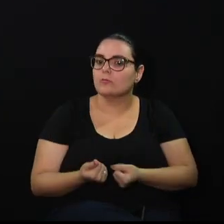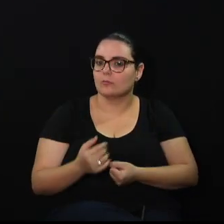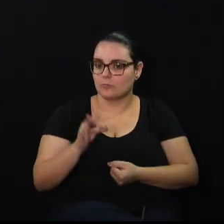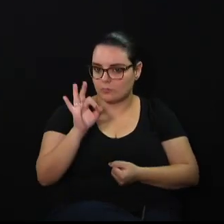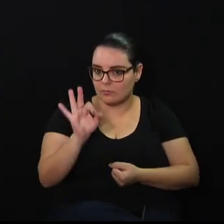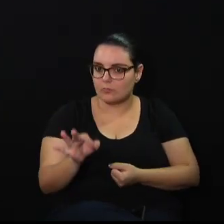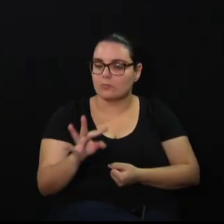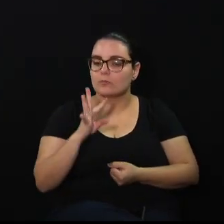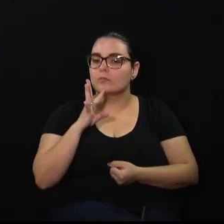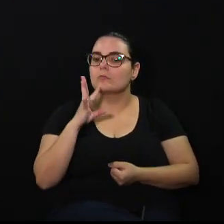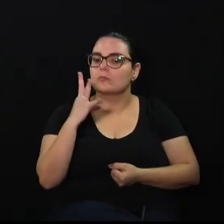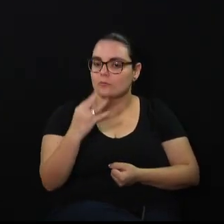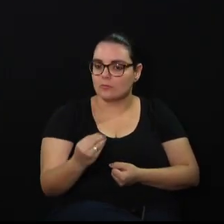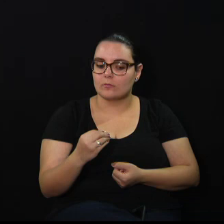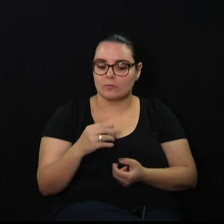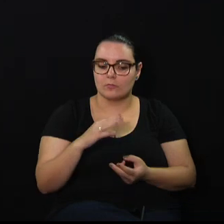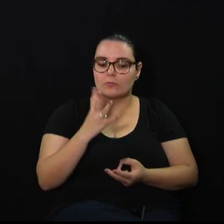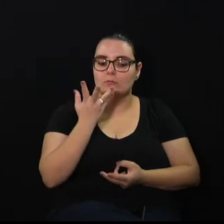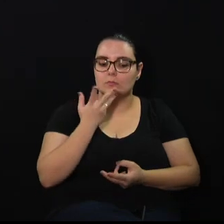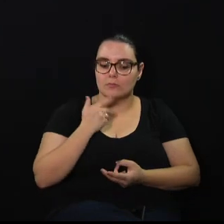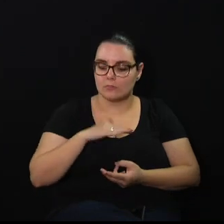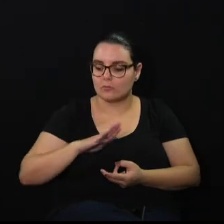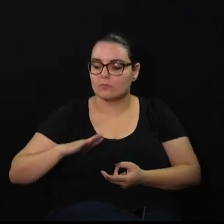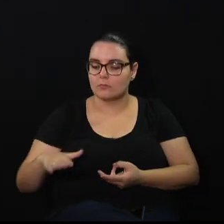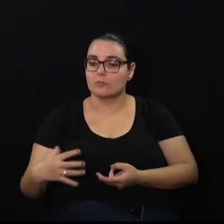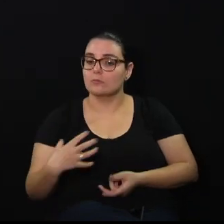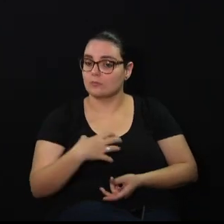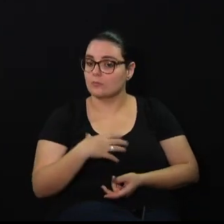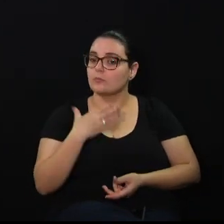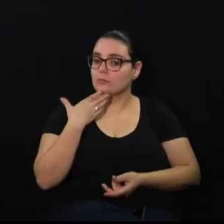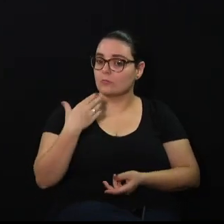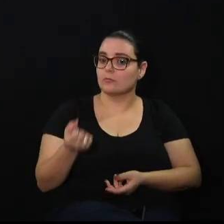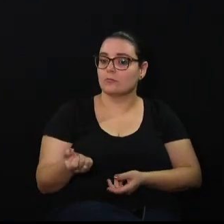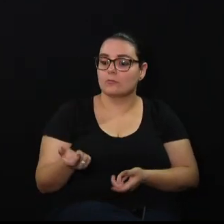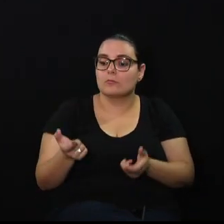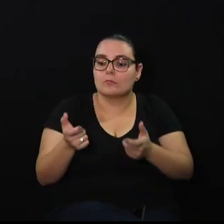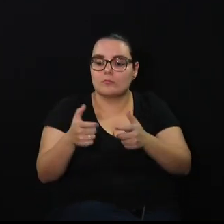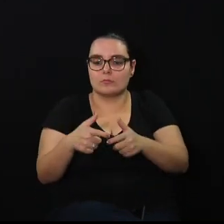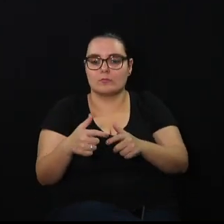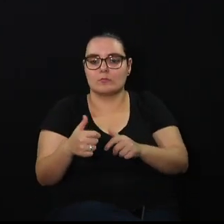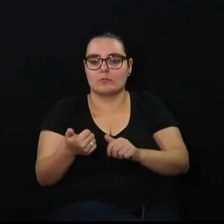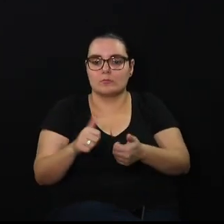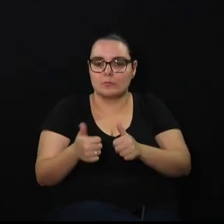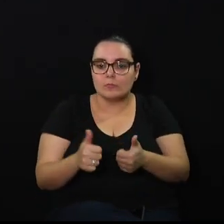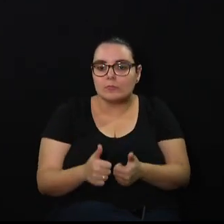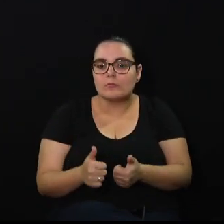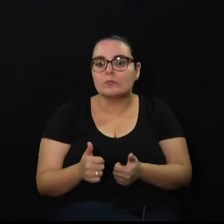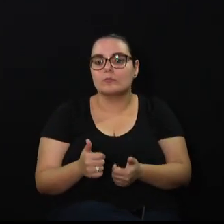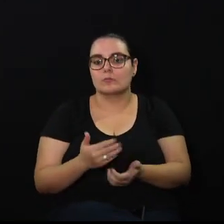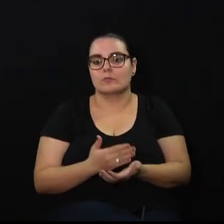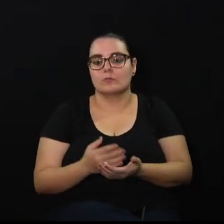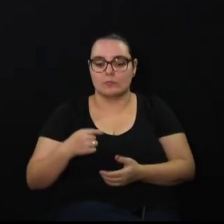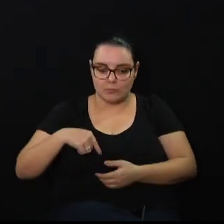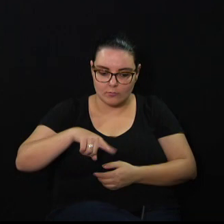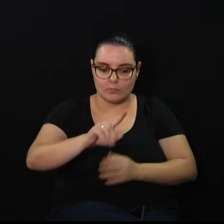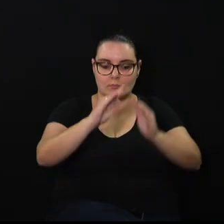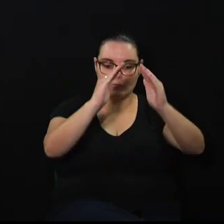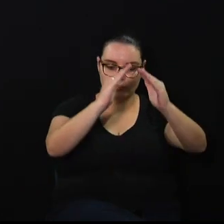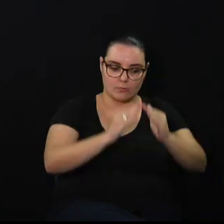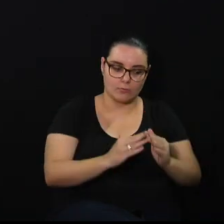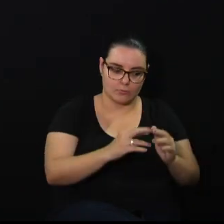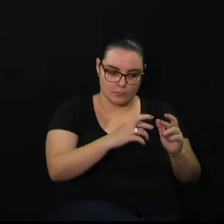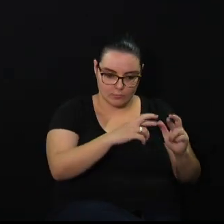criança é da melhor maneira possível num pouco tempo de avaliação inicial a gente vai até a casa da criança observa